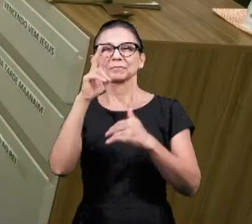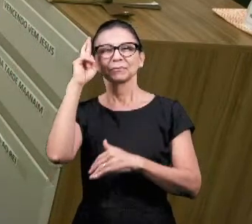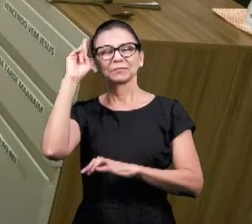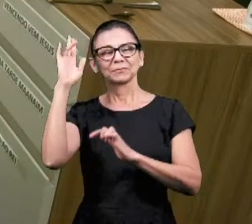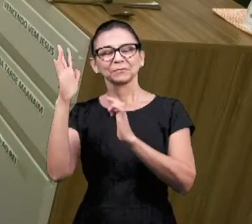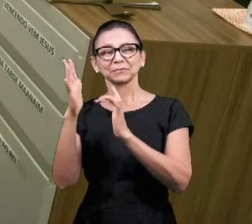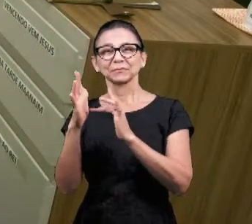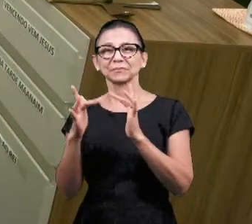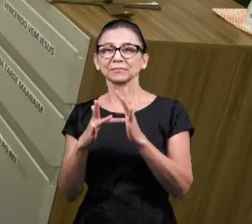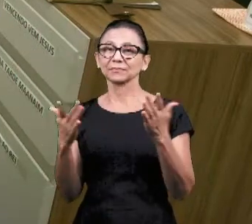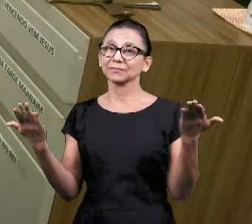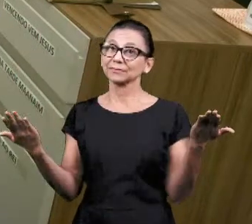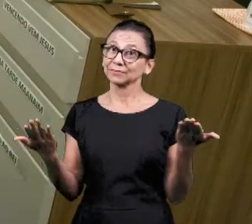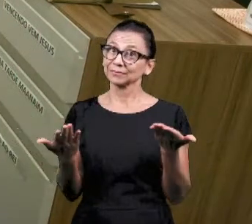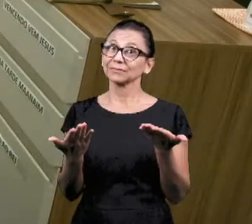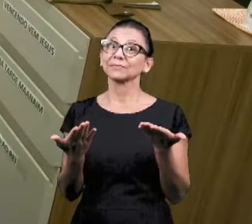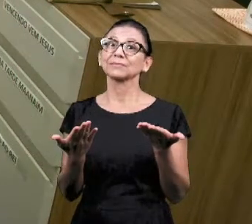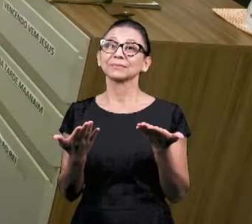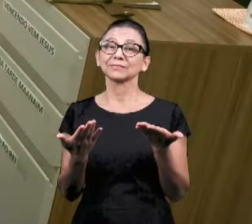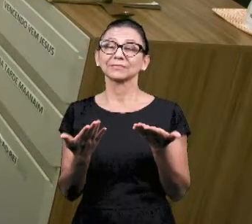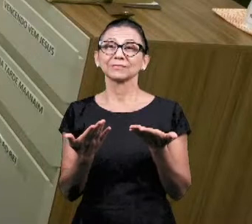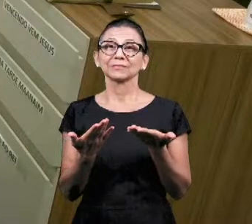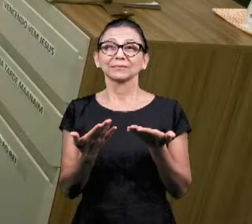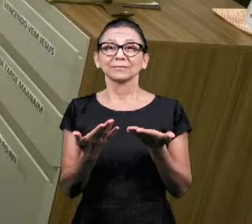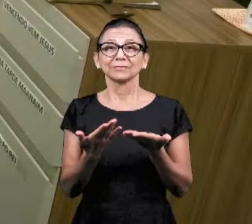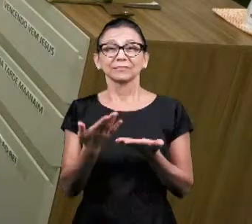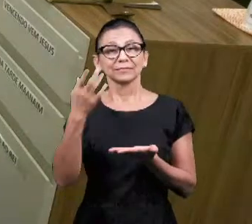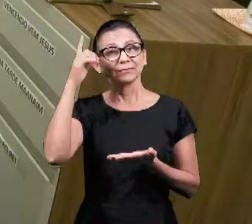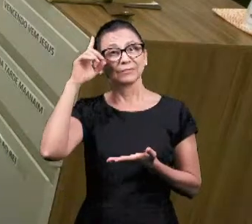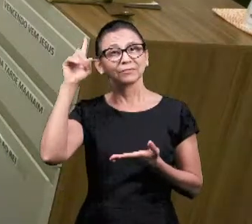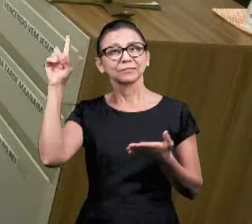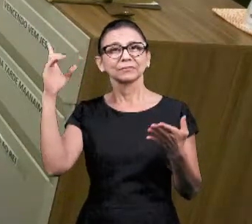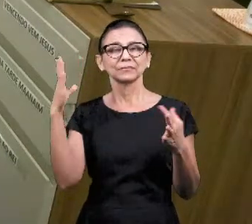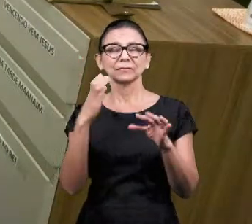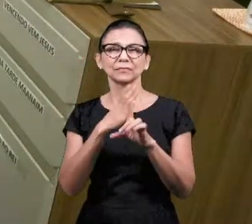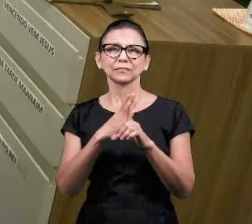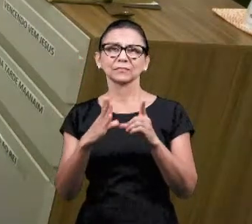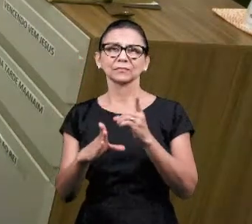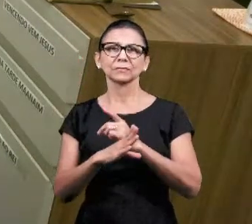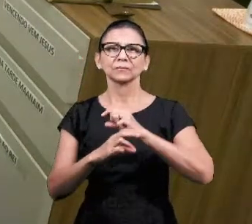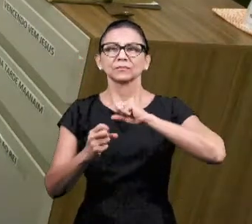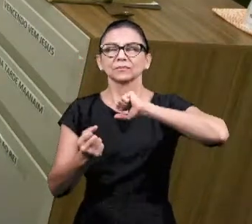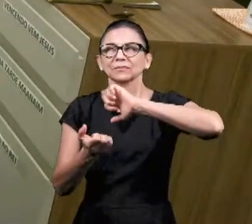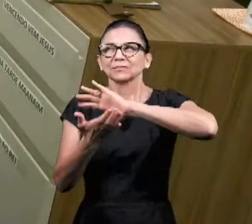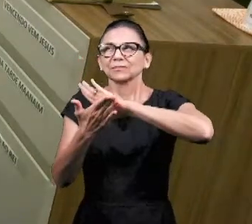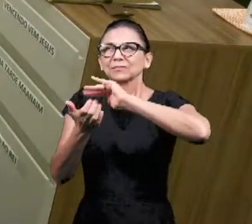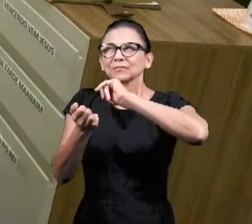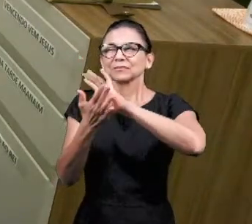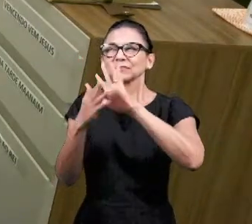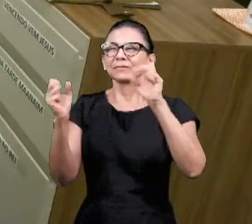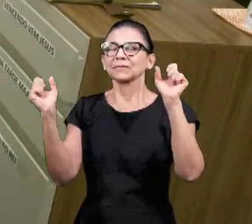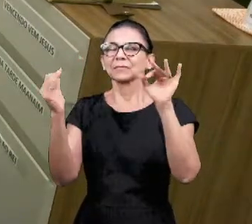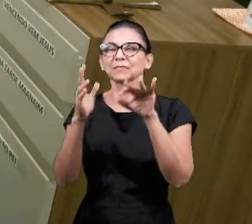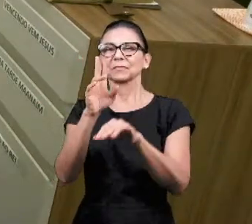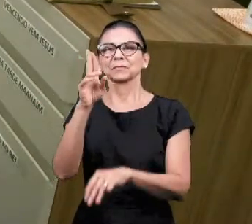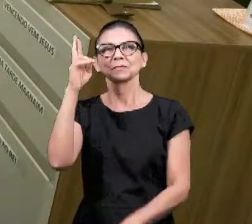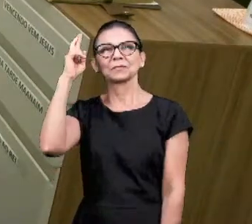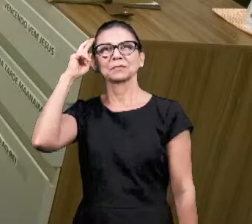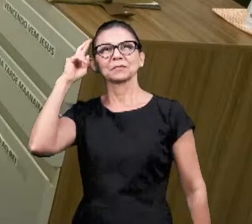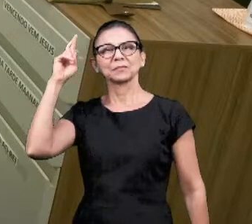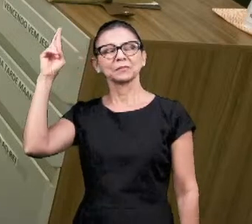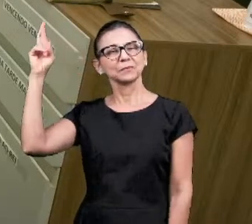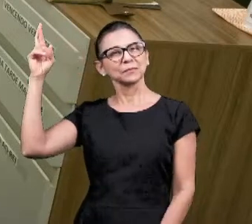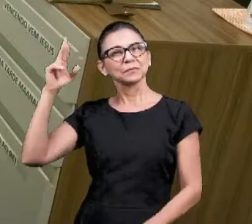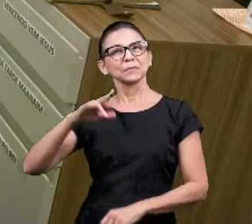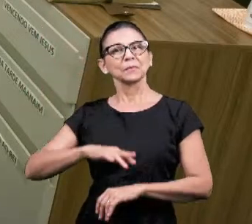nesta segunda-feira, hoje, dia de culto de louvor, culto de glorificação ao nome do nosso Senhor. Daqui a